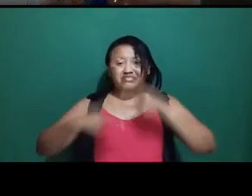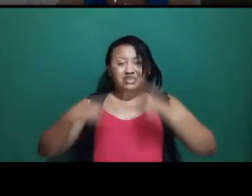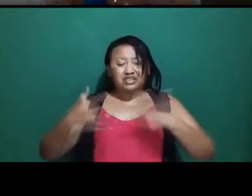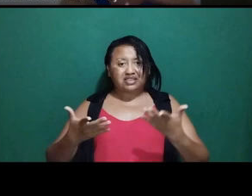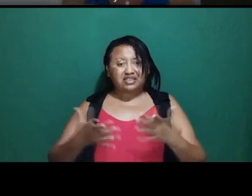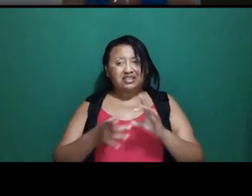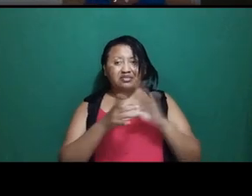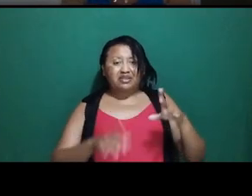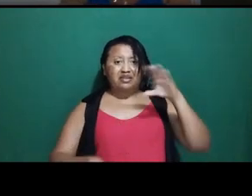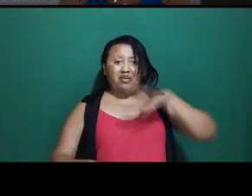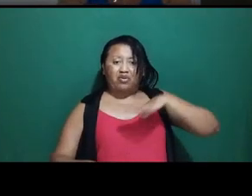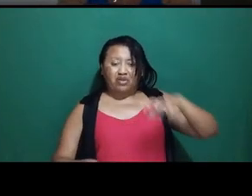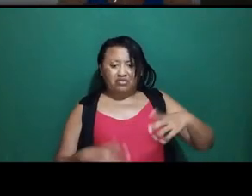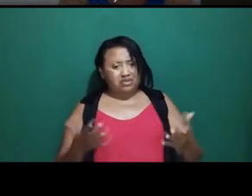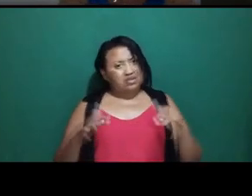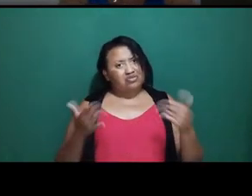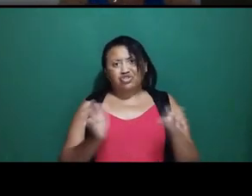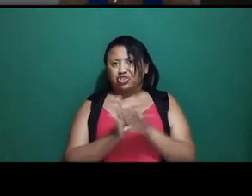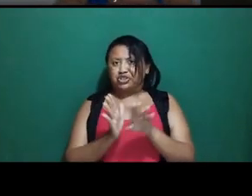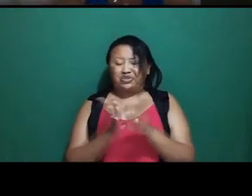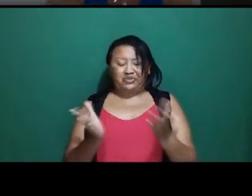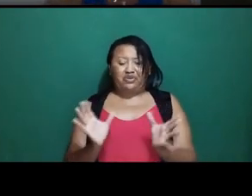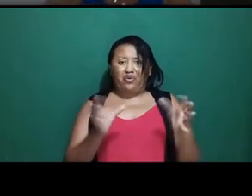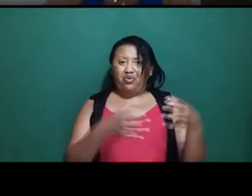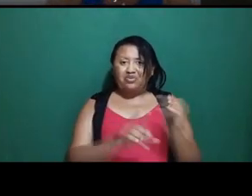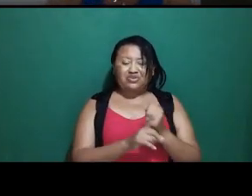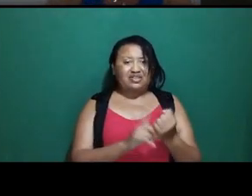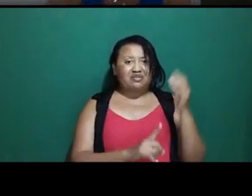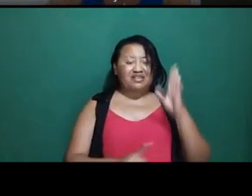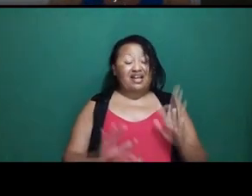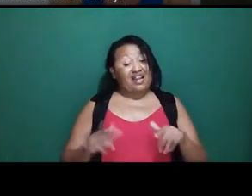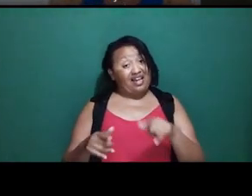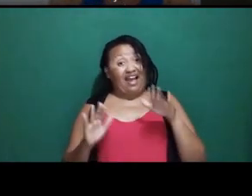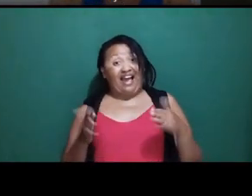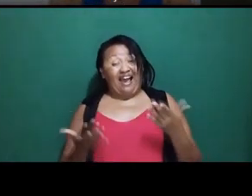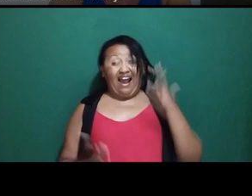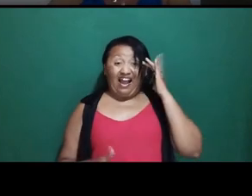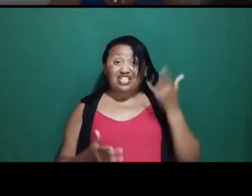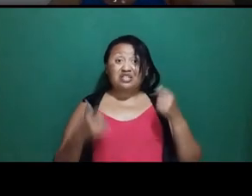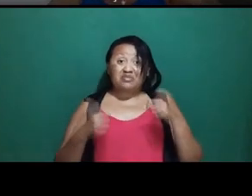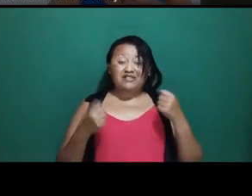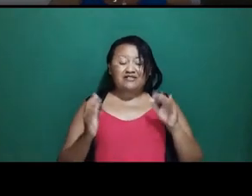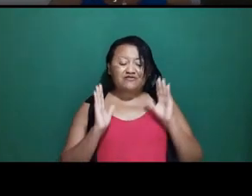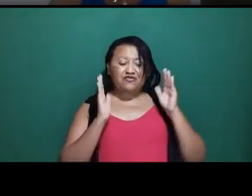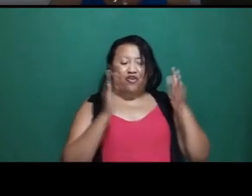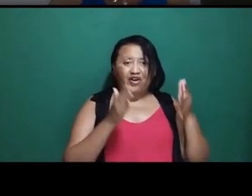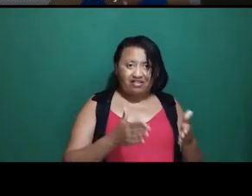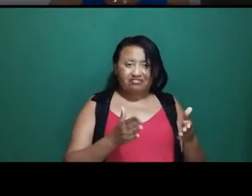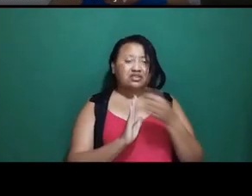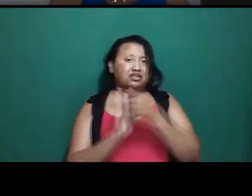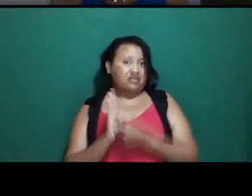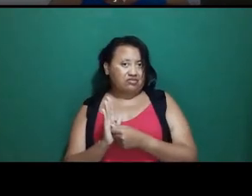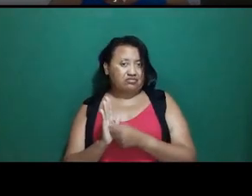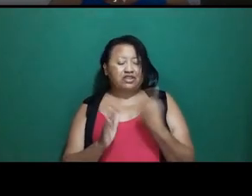se esta Liberdade não chegou plenamente ao conjunto da sociedade brasileira certo eu acho que essa questão que tem que nortear né a redação